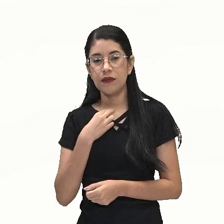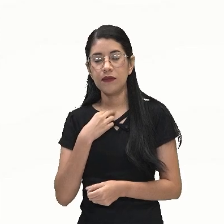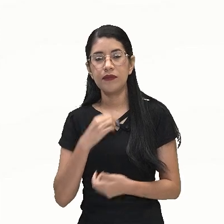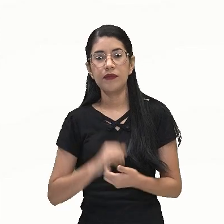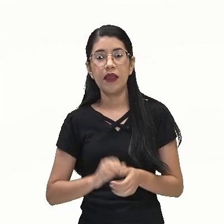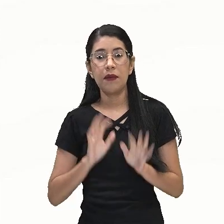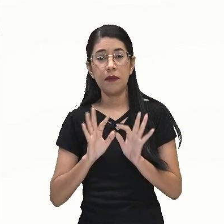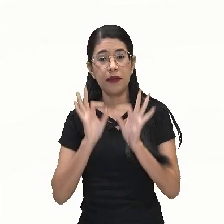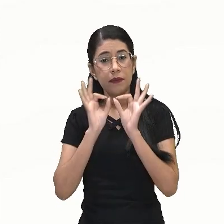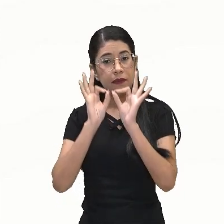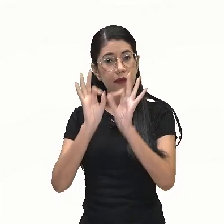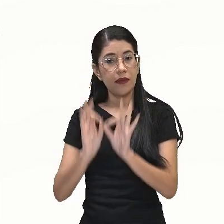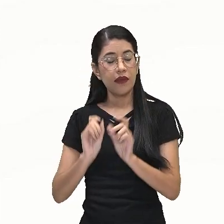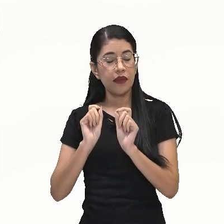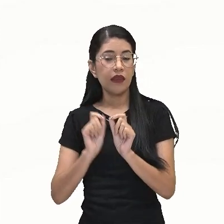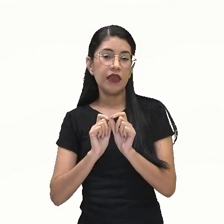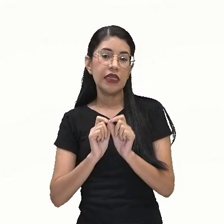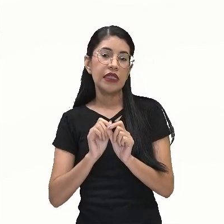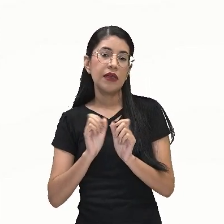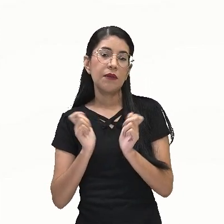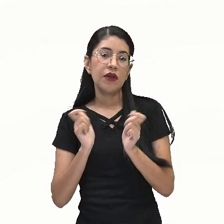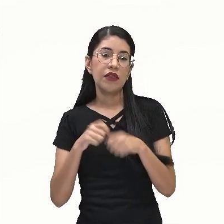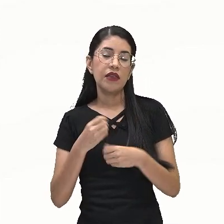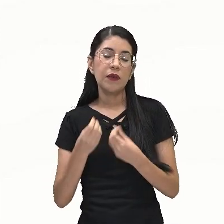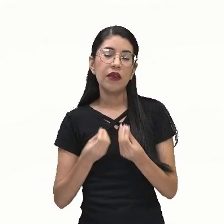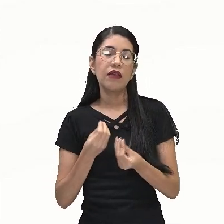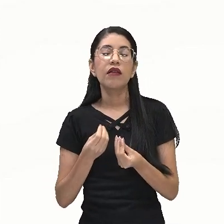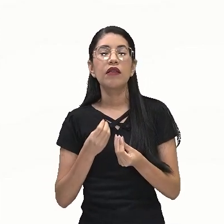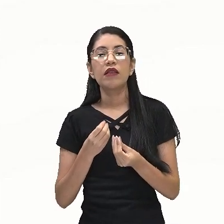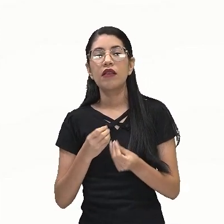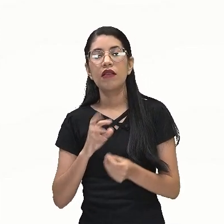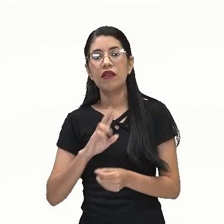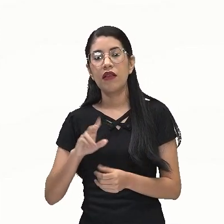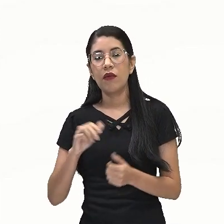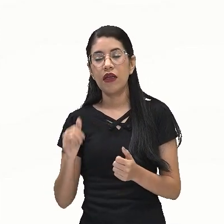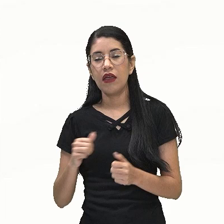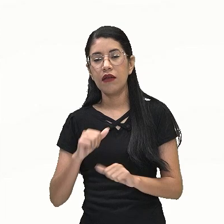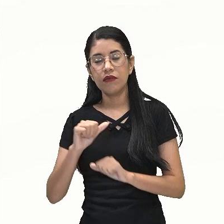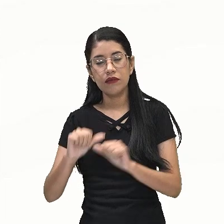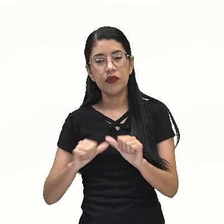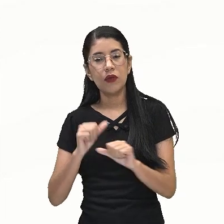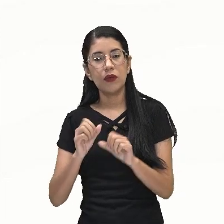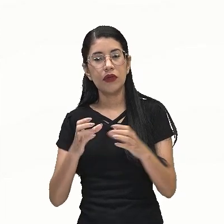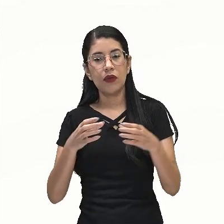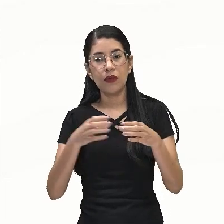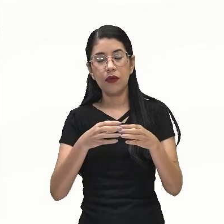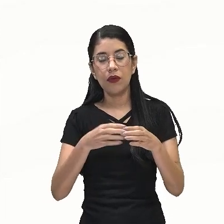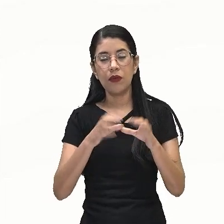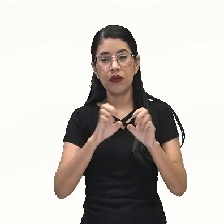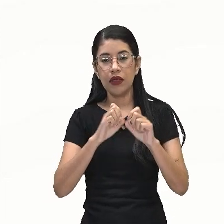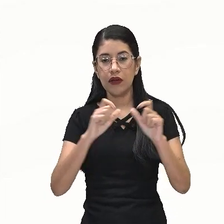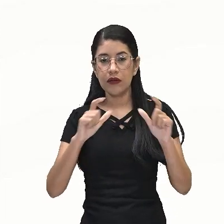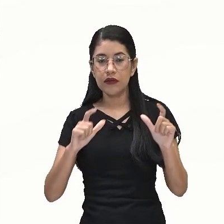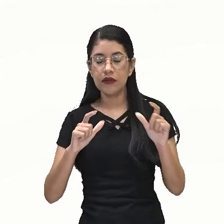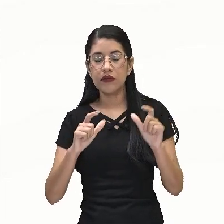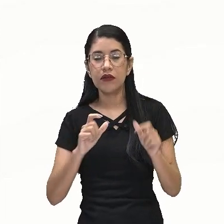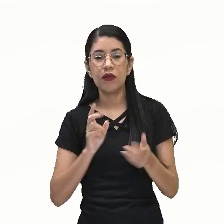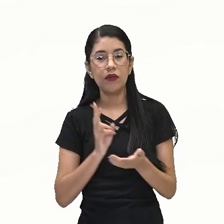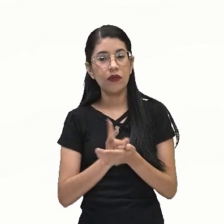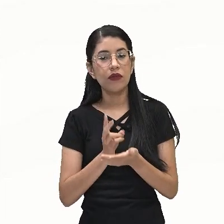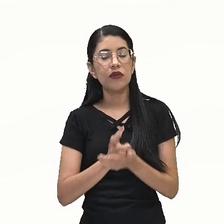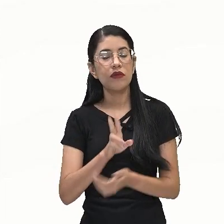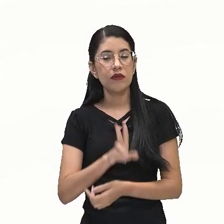isso só é possível porque não alteramos o conjunto de solução da equação. É exatamente o que eu venho falando aqui desde o início. A gente tem que